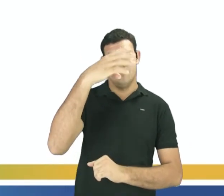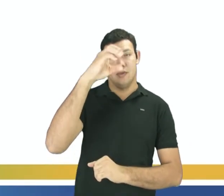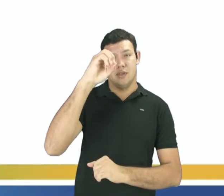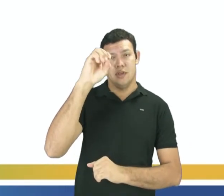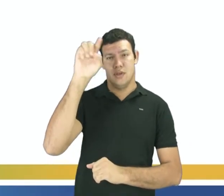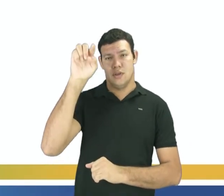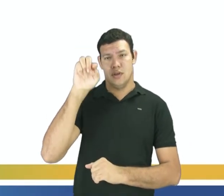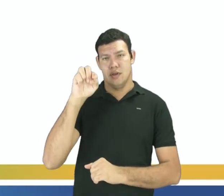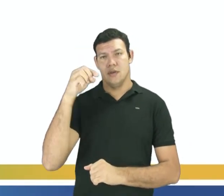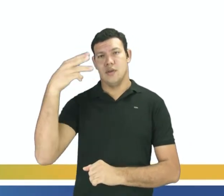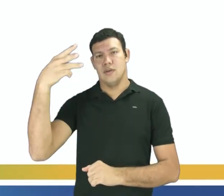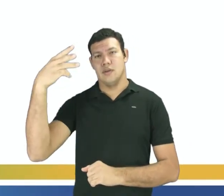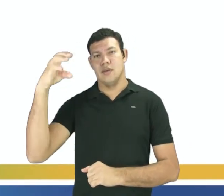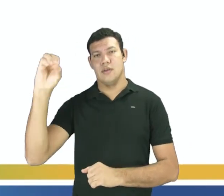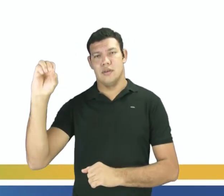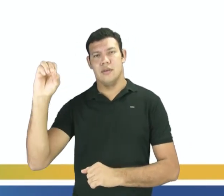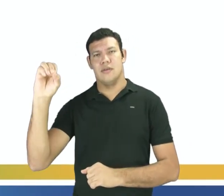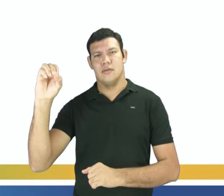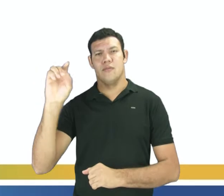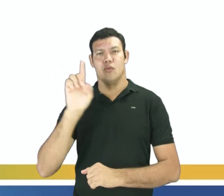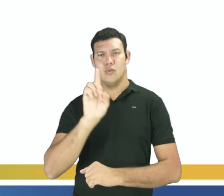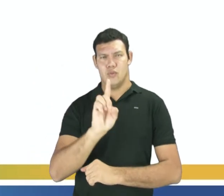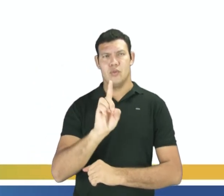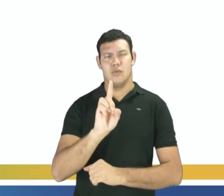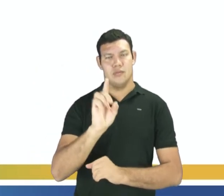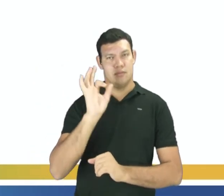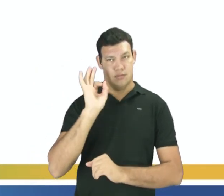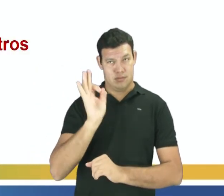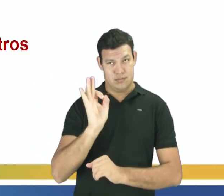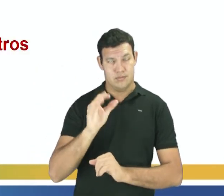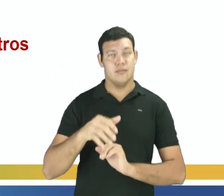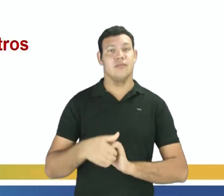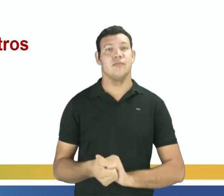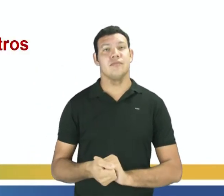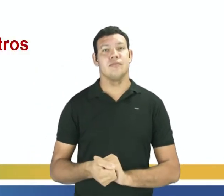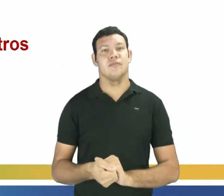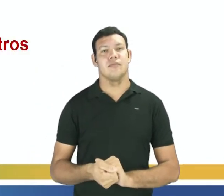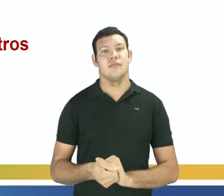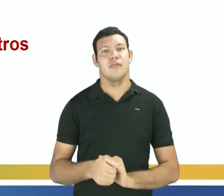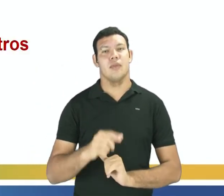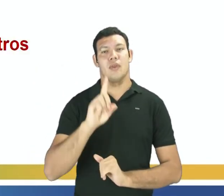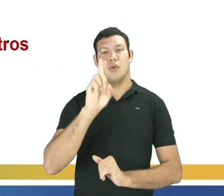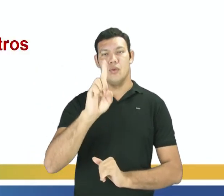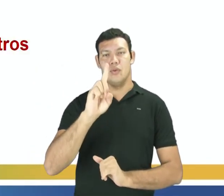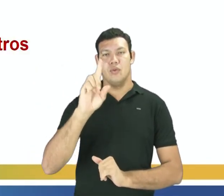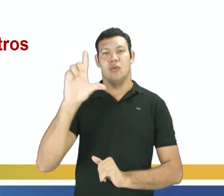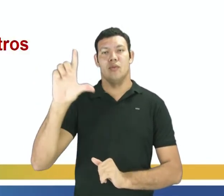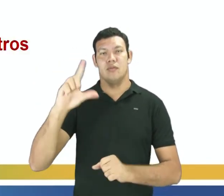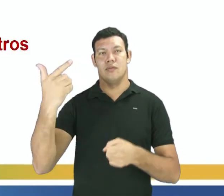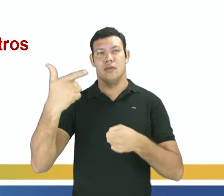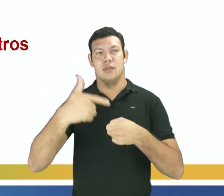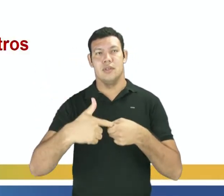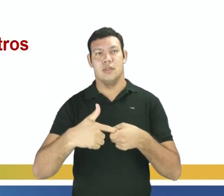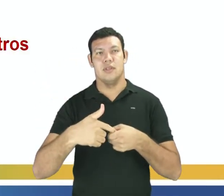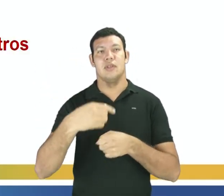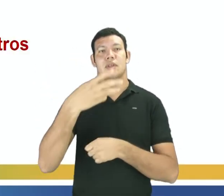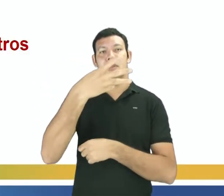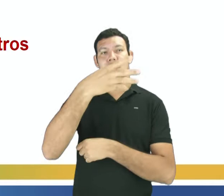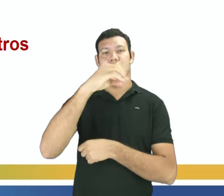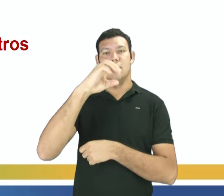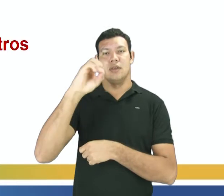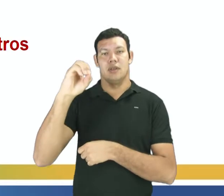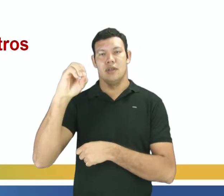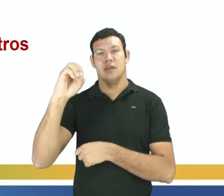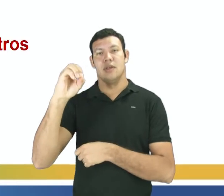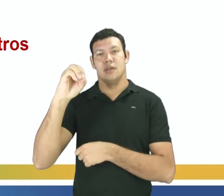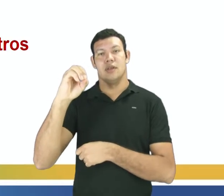por 30, 30 por 30 me dá 1, correto? Eu tenho 1 litro aí e 300 dividido por 30, eu